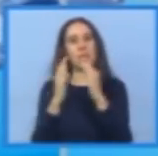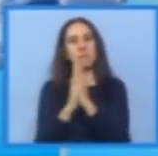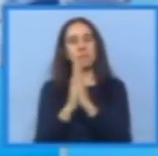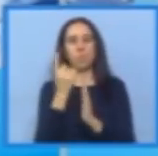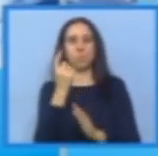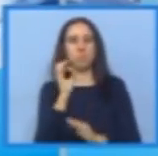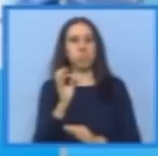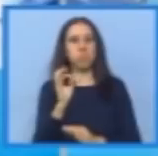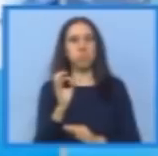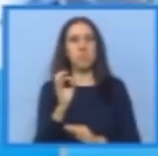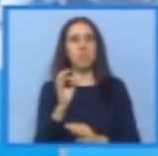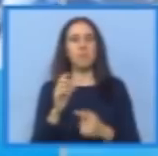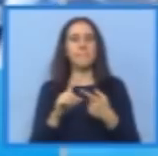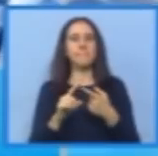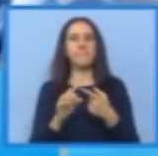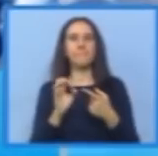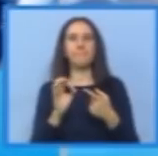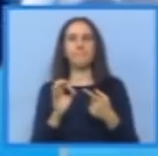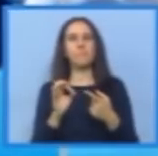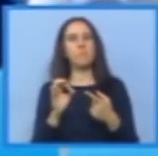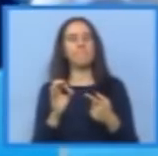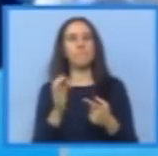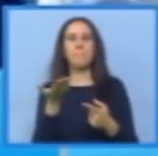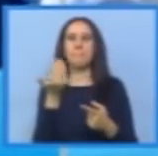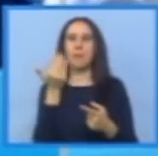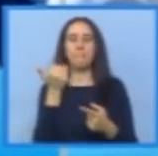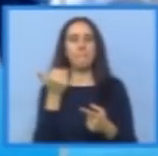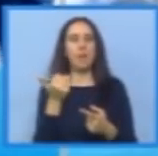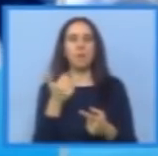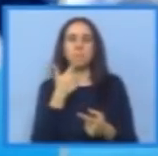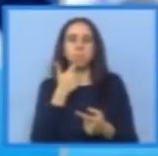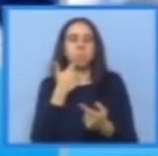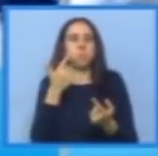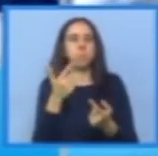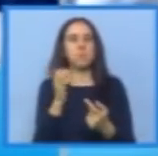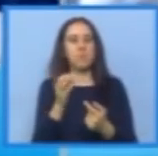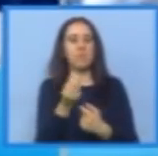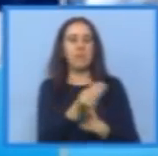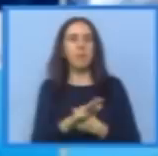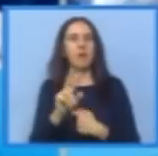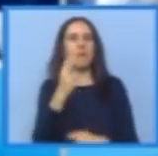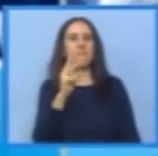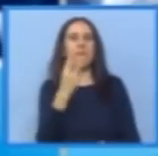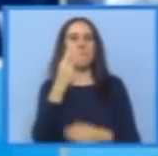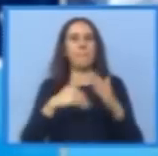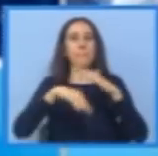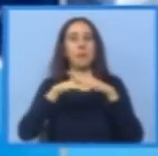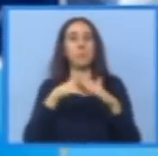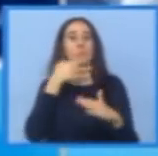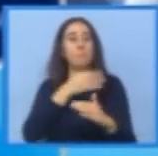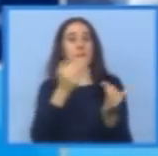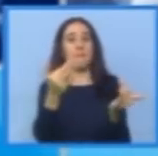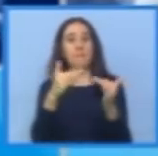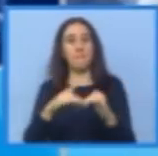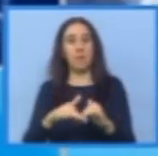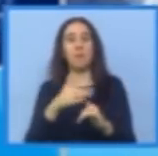nitidamente que tinha grandes lacunas e deficiências, eram 2, 3 crianças no máximo, quando vinham todas, nem sempre